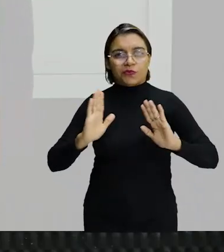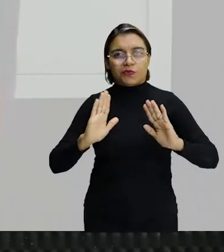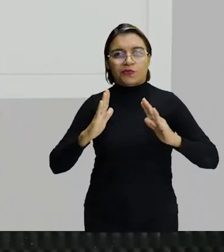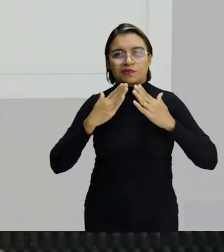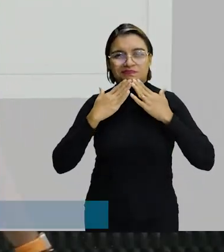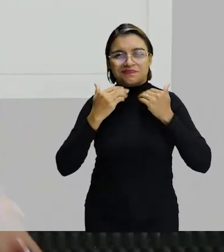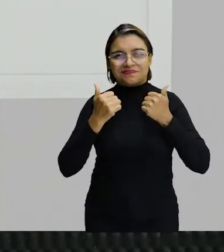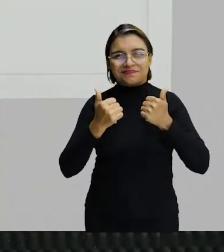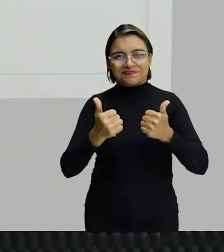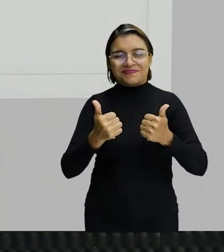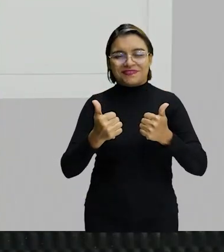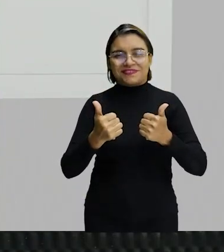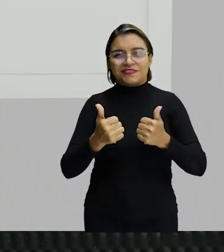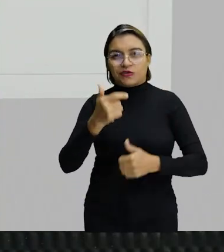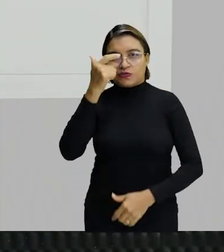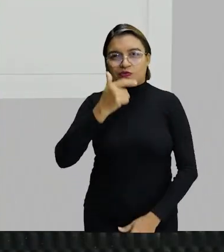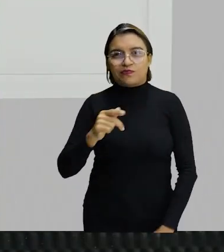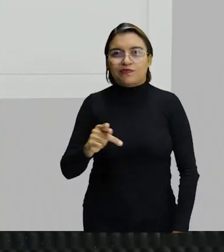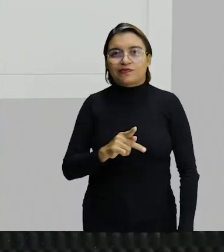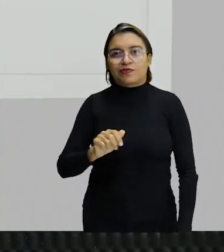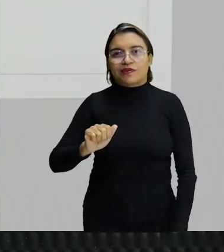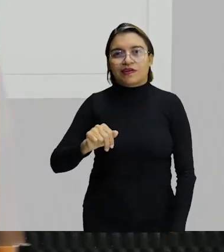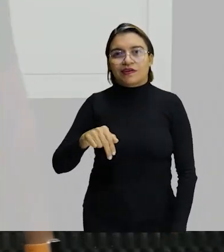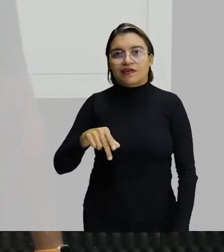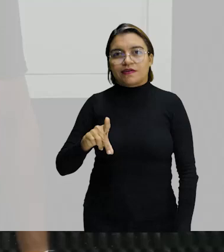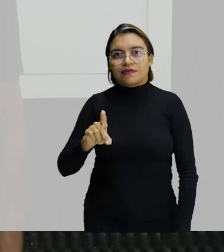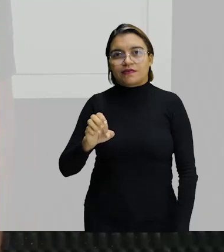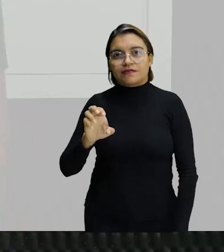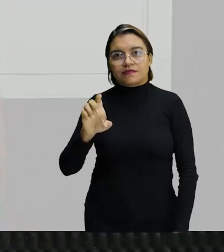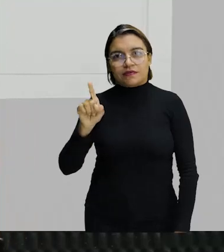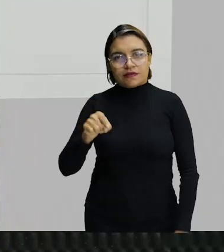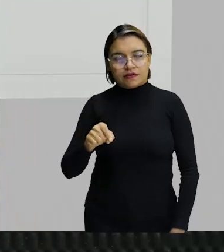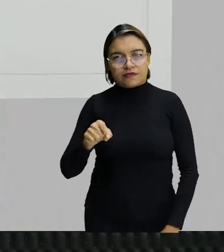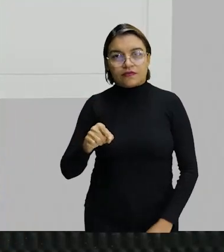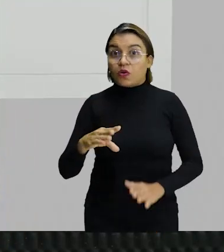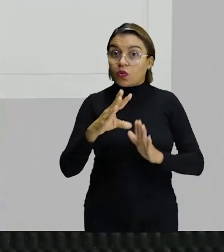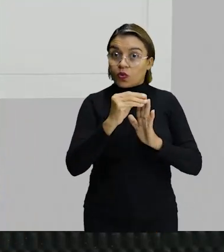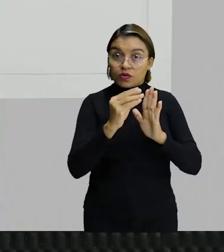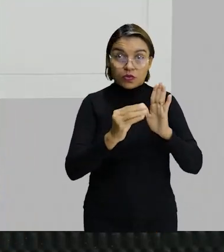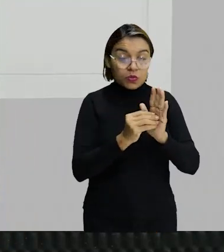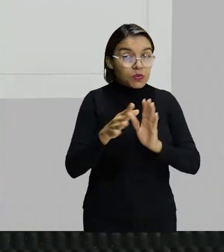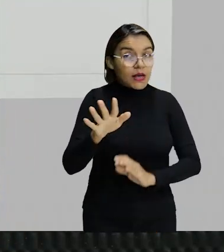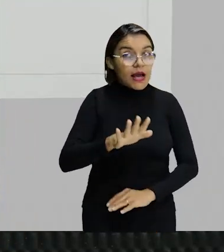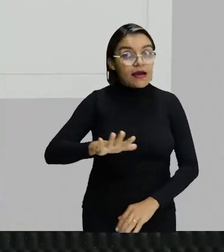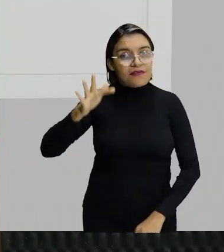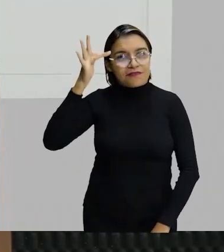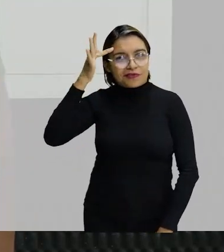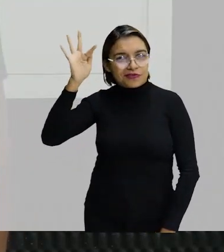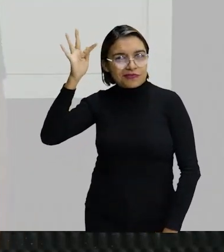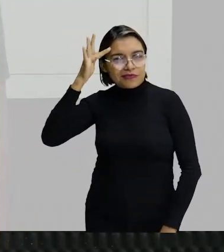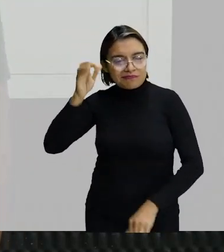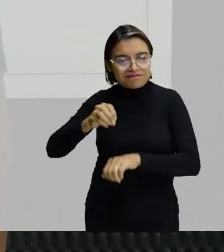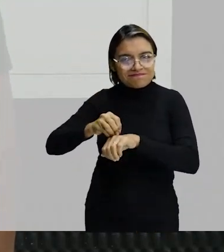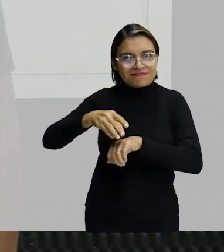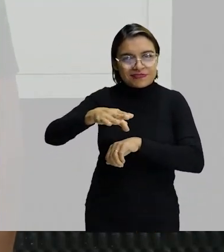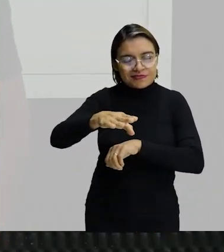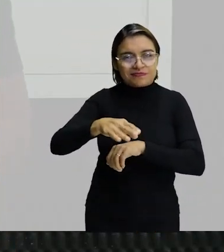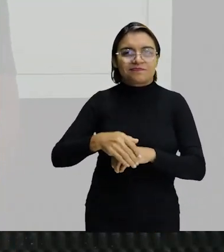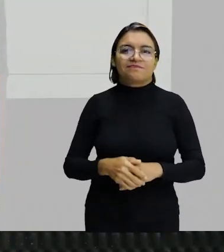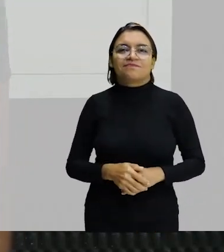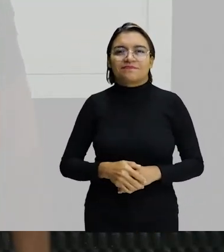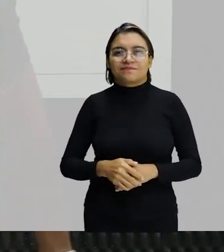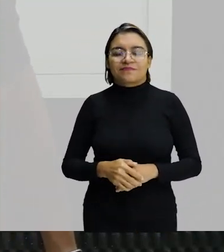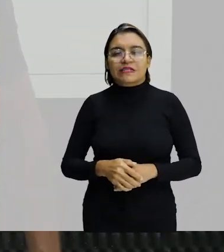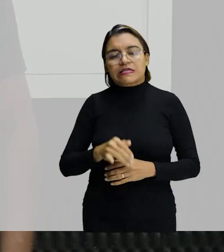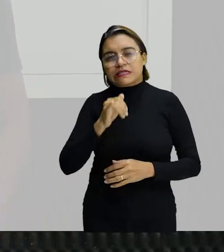meus queridos alunos, mais uma vez aqui o professor André Luiz com vocês, trazendo alguns conteúdos na área de filosofia, para que a gente possa delinear nessas